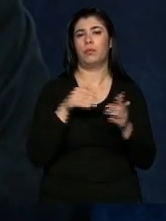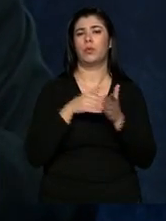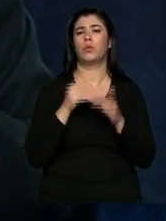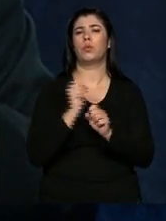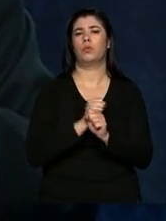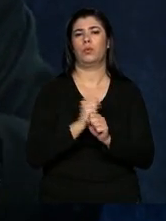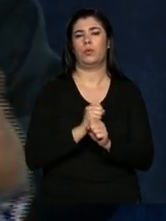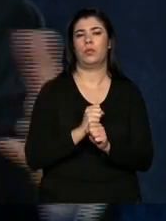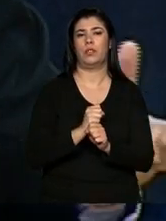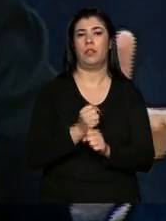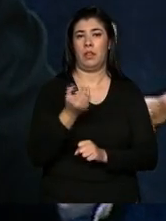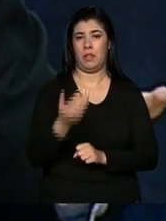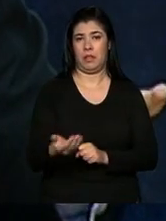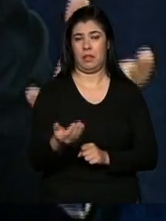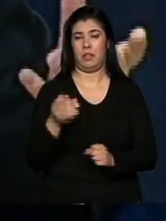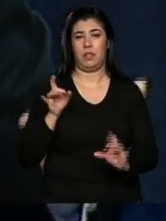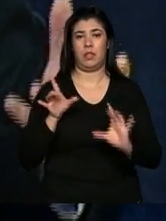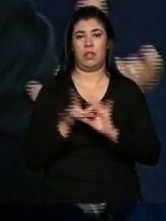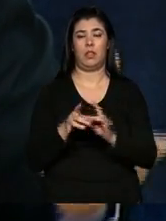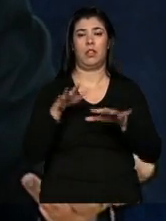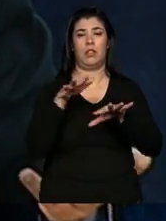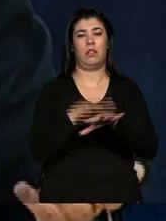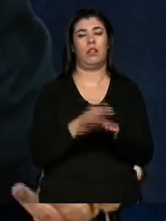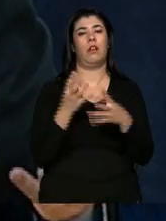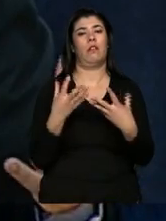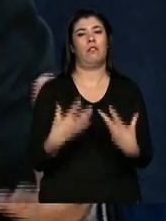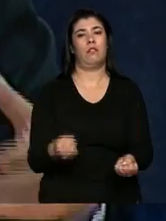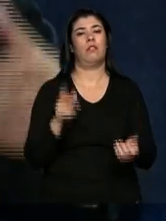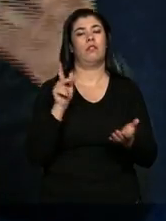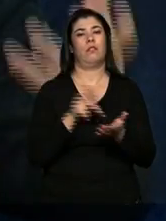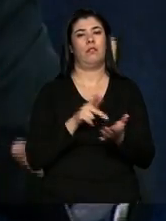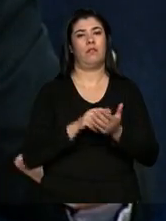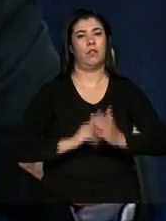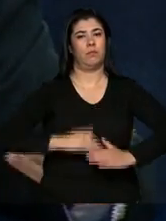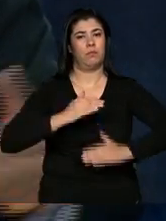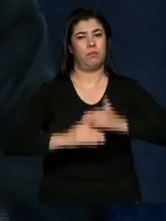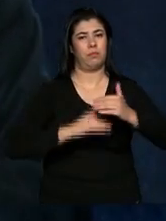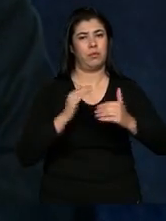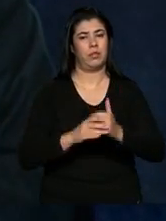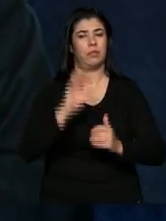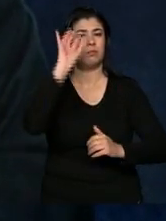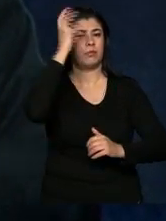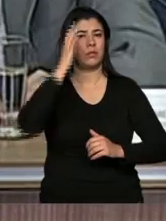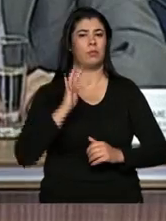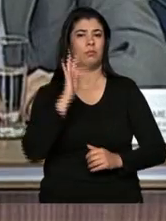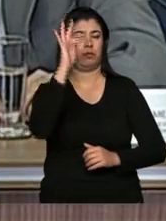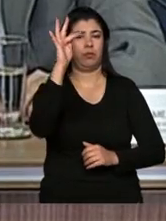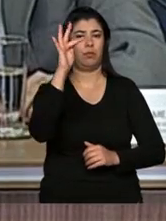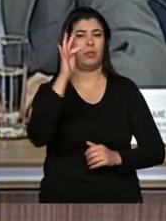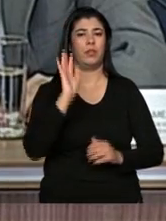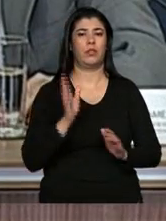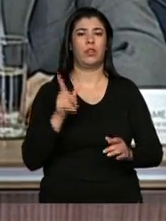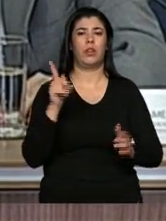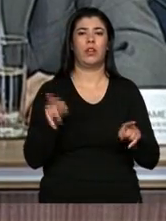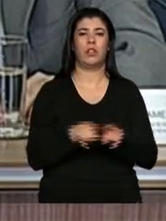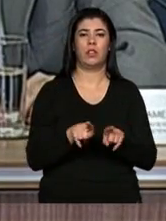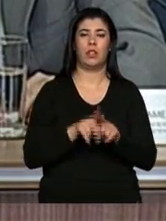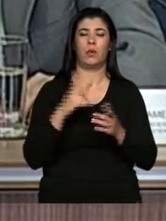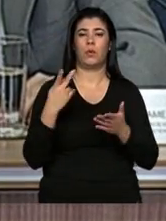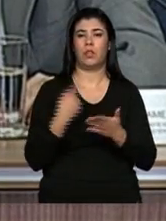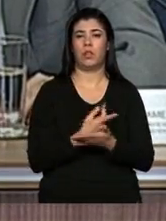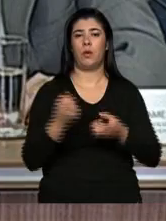eh essa integração é que nos permite efetivamente dar Passos decisivos adiante como aconteceu a parceria com a